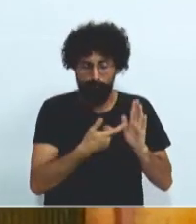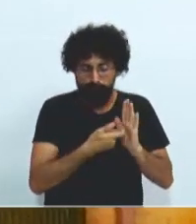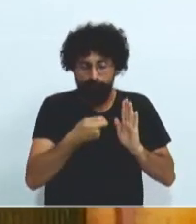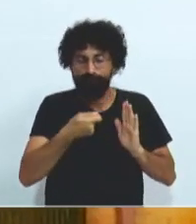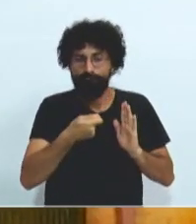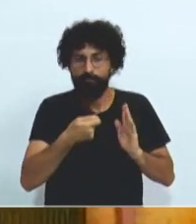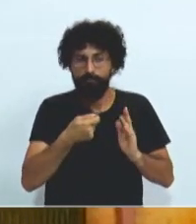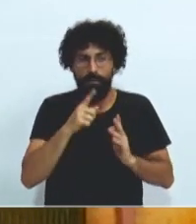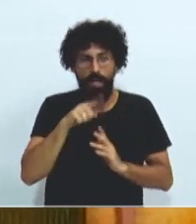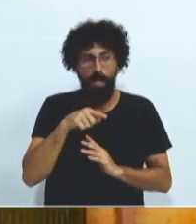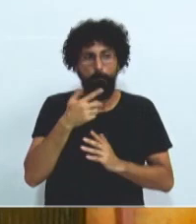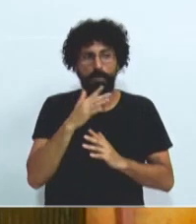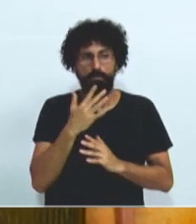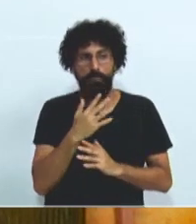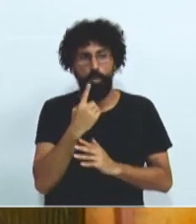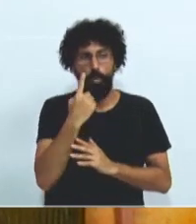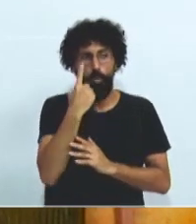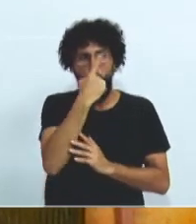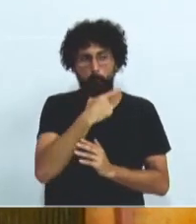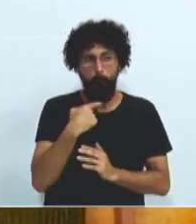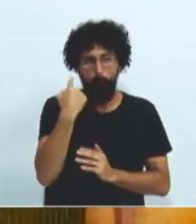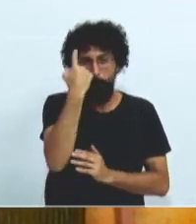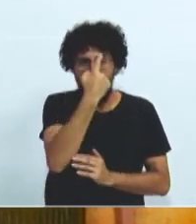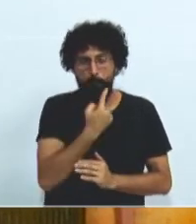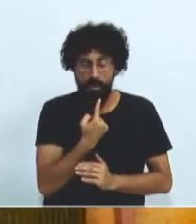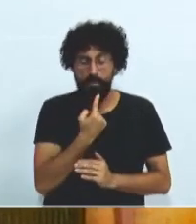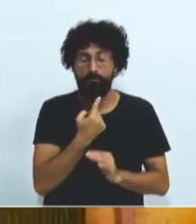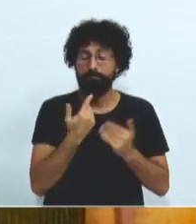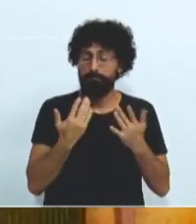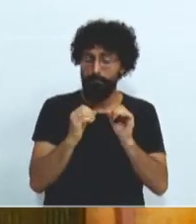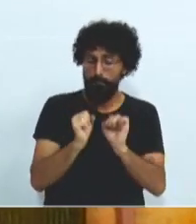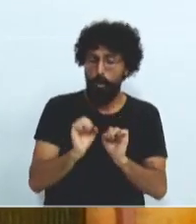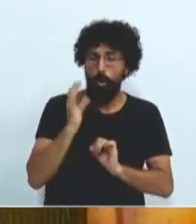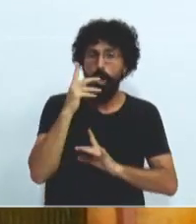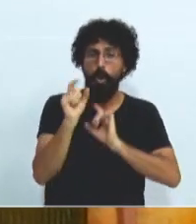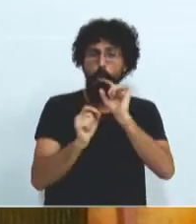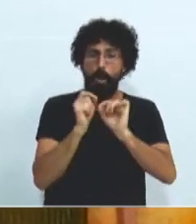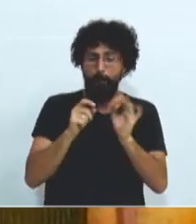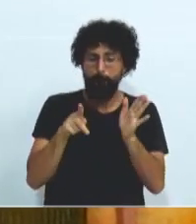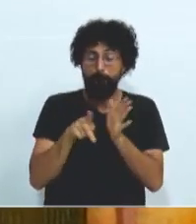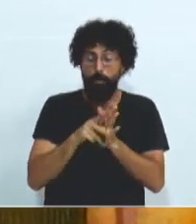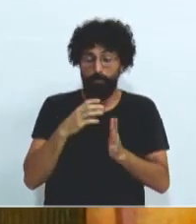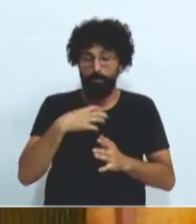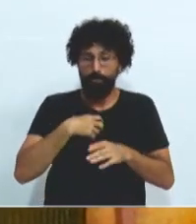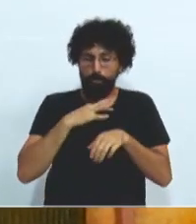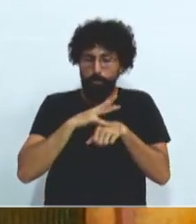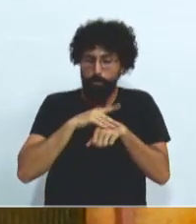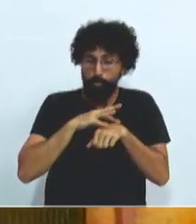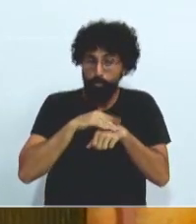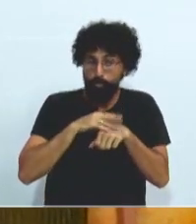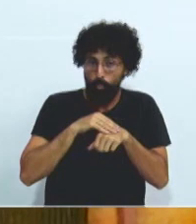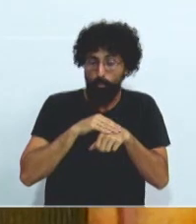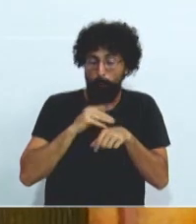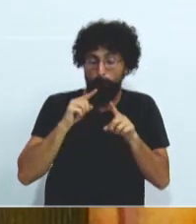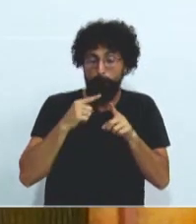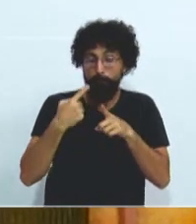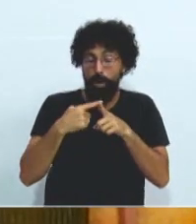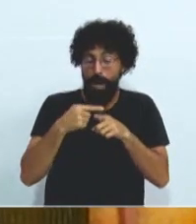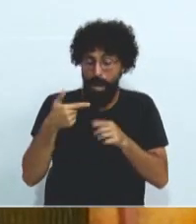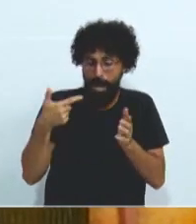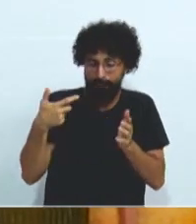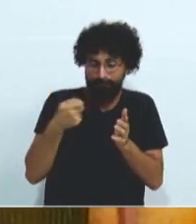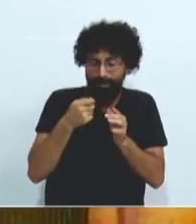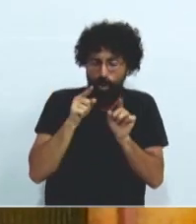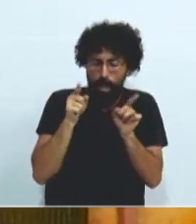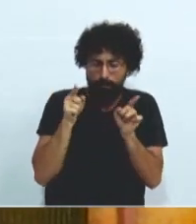24 horas, você já vai ter alta. Pode sentir um pouco de dor no local, mas é uma agulha pequena, não é uma agulha muito grande, aqui na cristilica